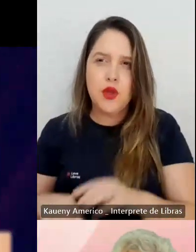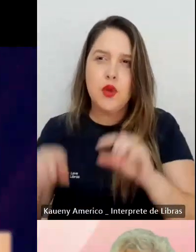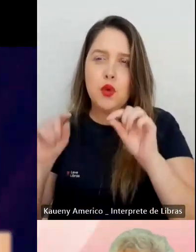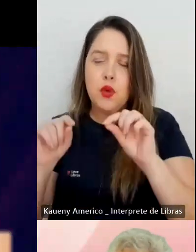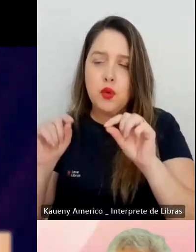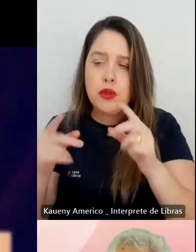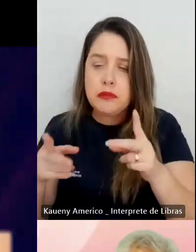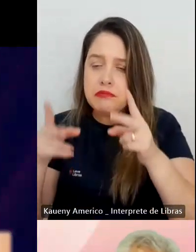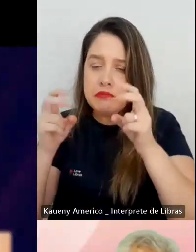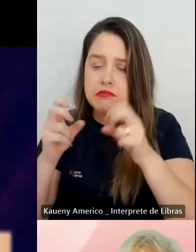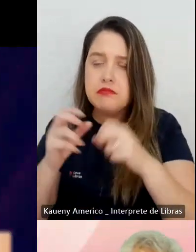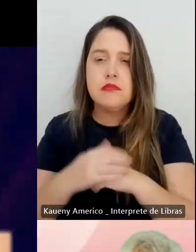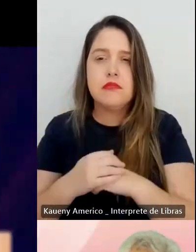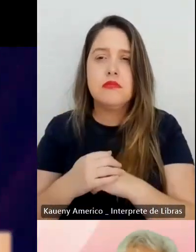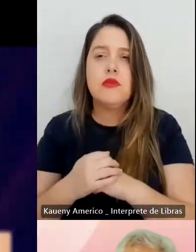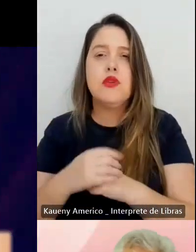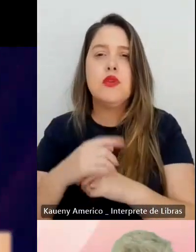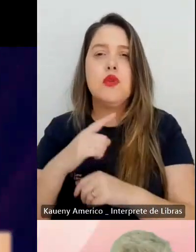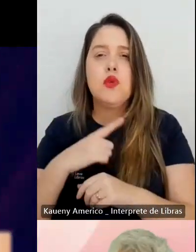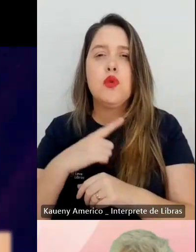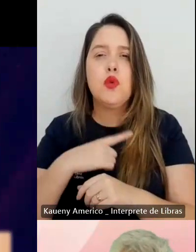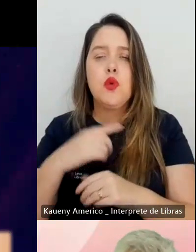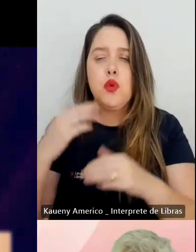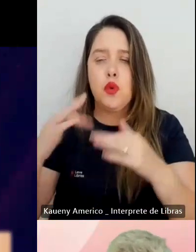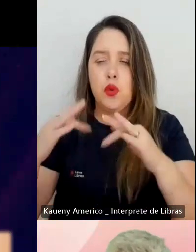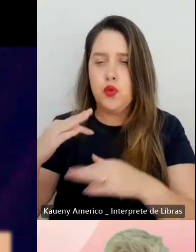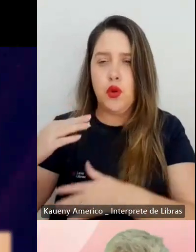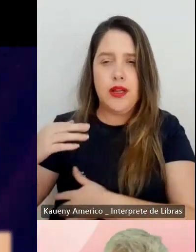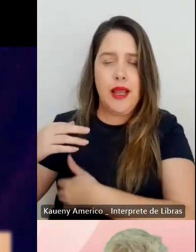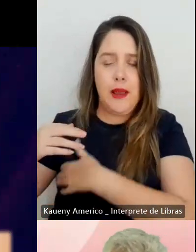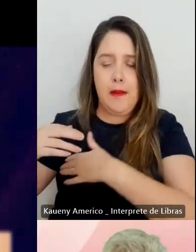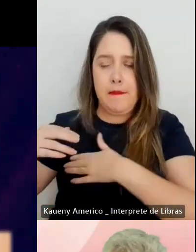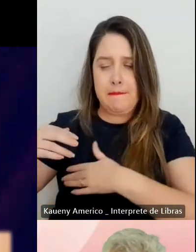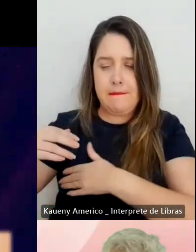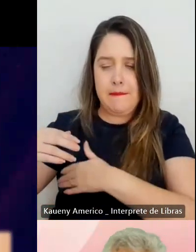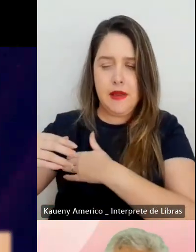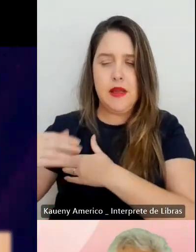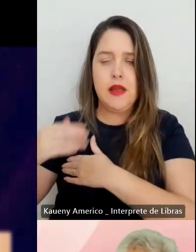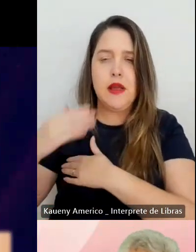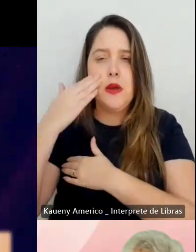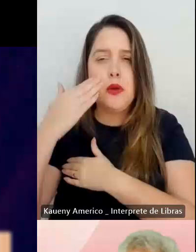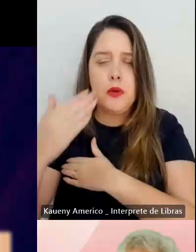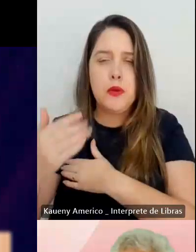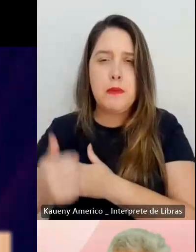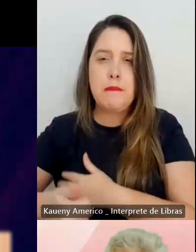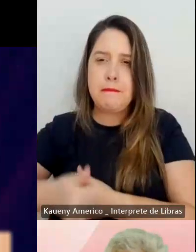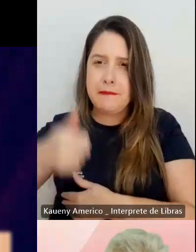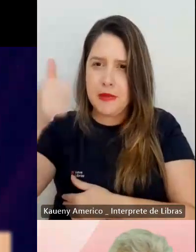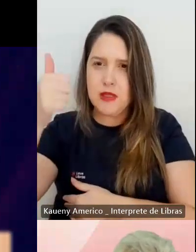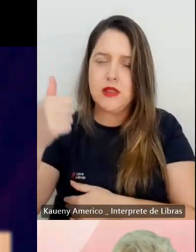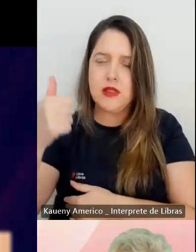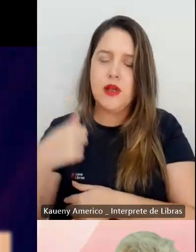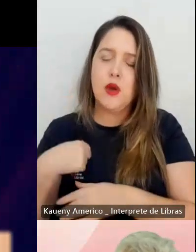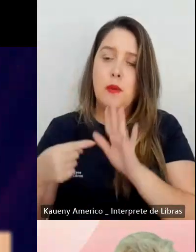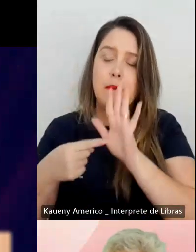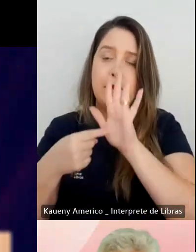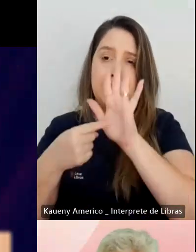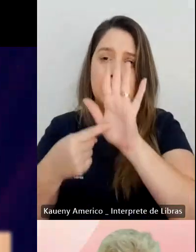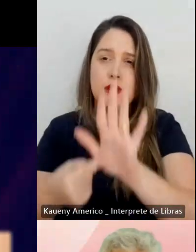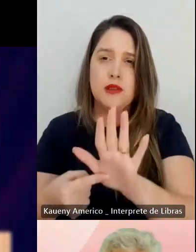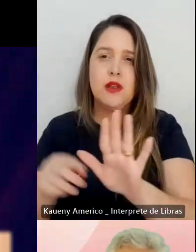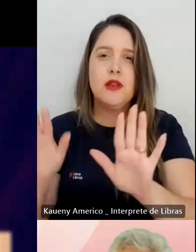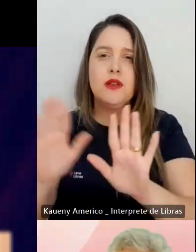Simetria das mamas, o contorno da mama. Aqui para frente eu já vou explicar um pouco melhor isso. Presença ou não de